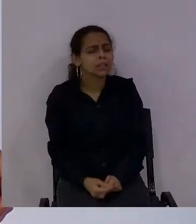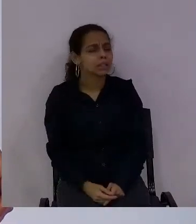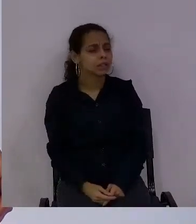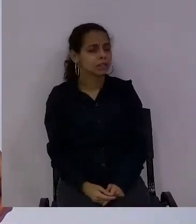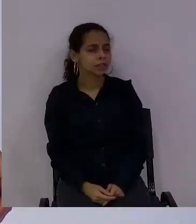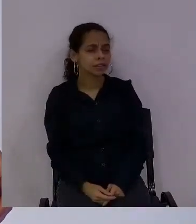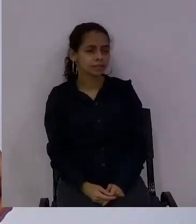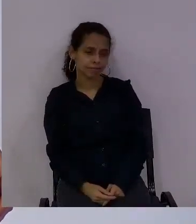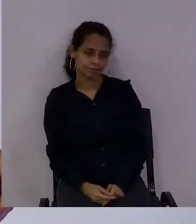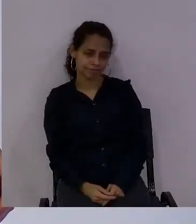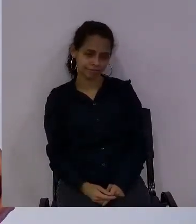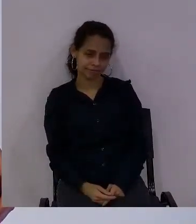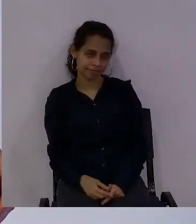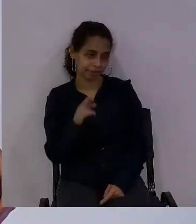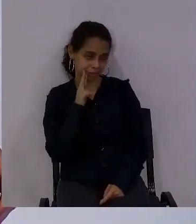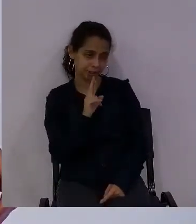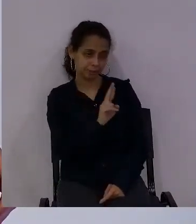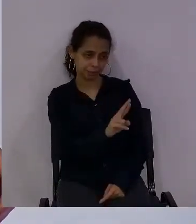muito refrigerante.